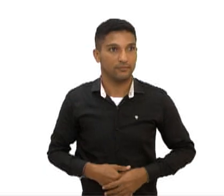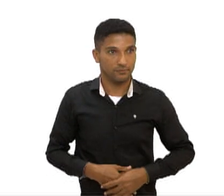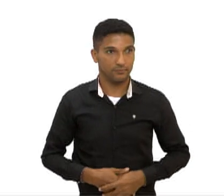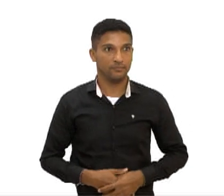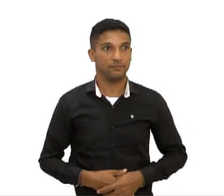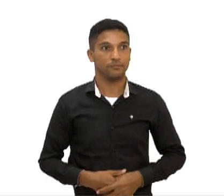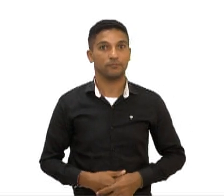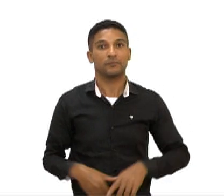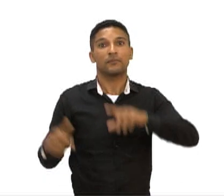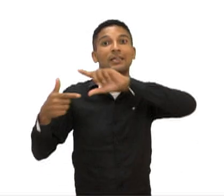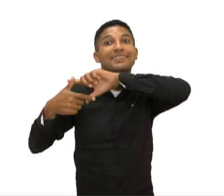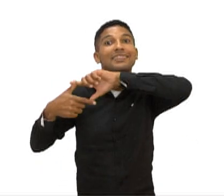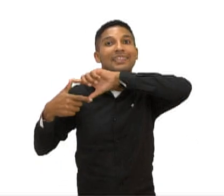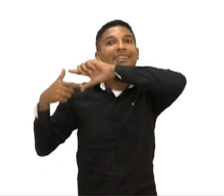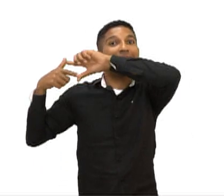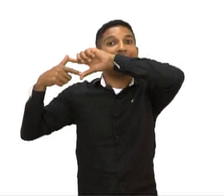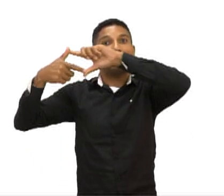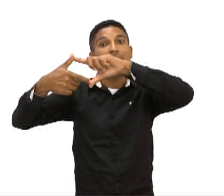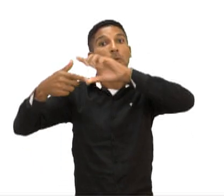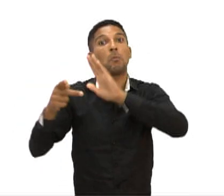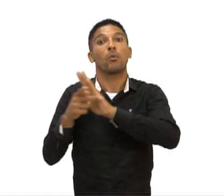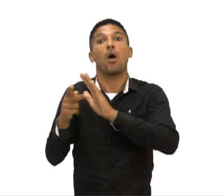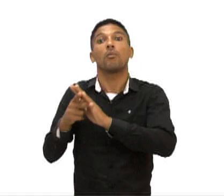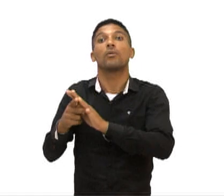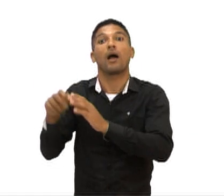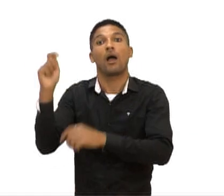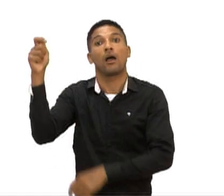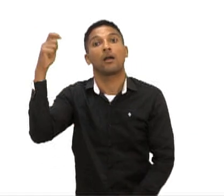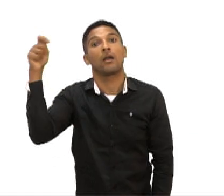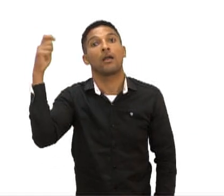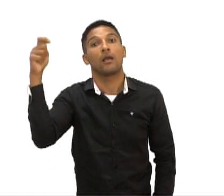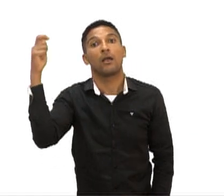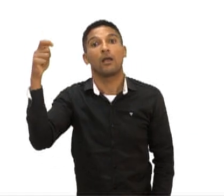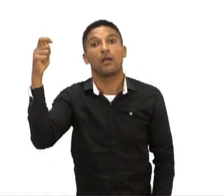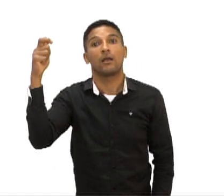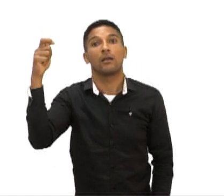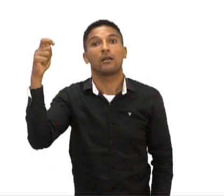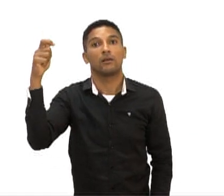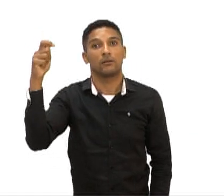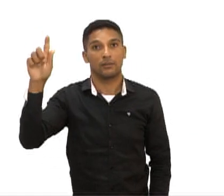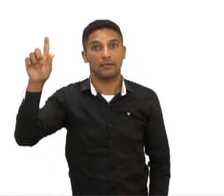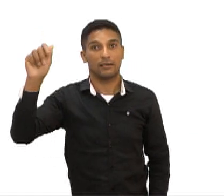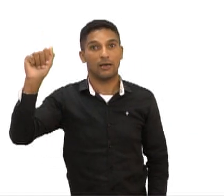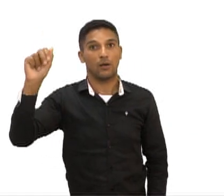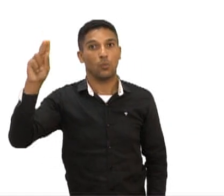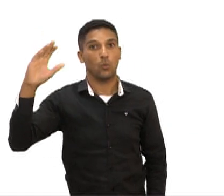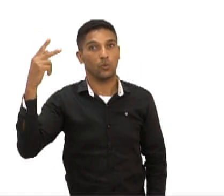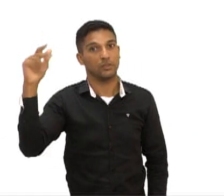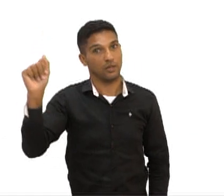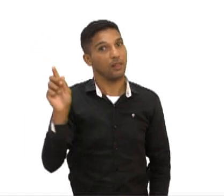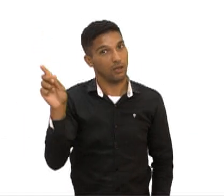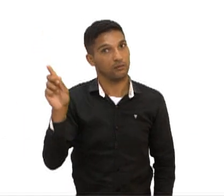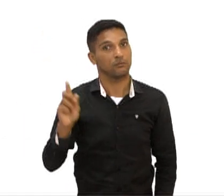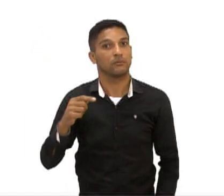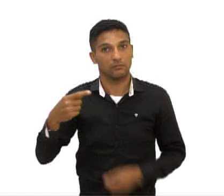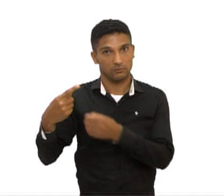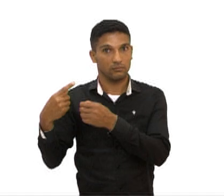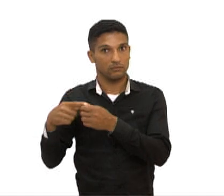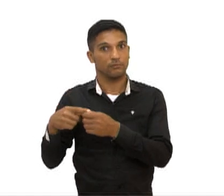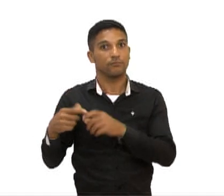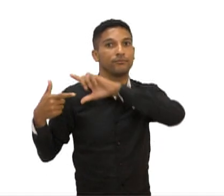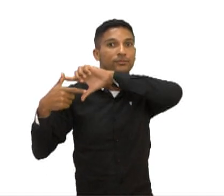Na tradição gaúcha, não na tradição paraná, na tradição gaúcha, antes de iniciarem a dança, o trovador,